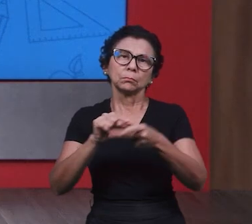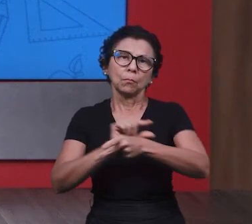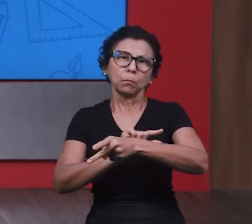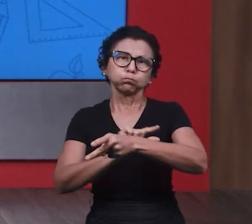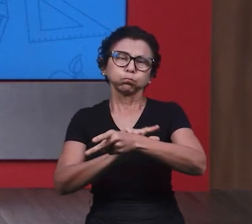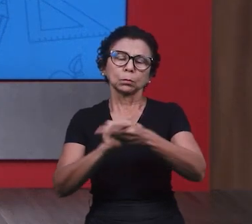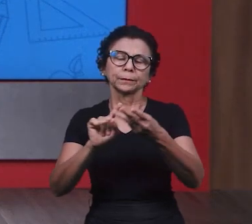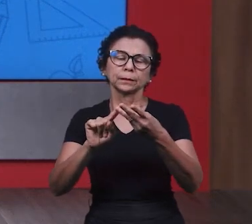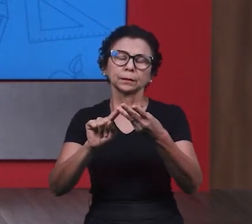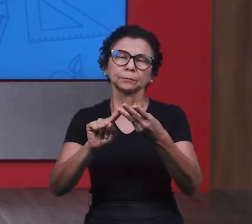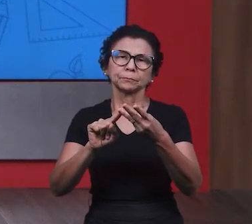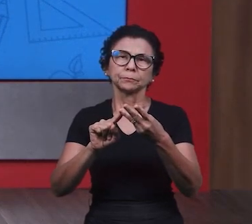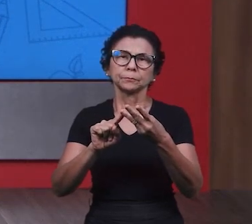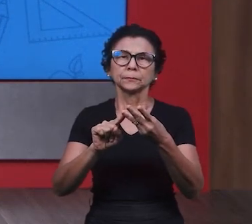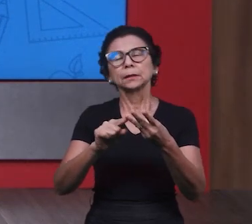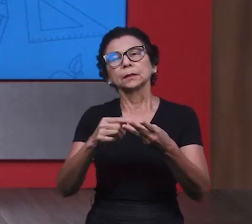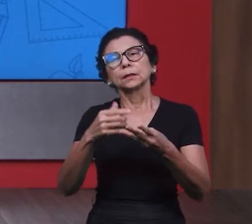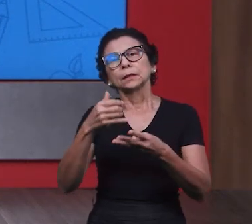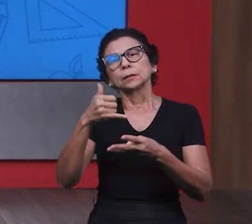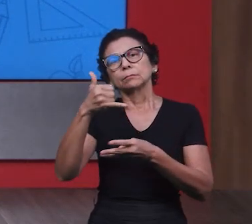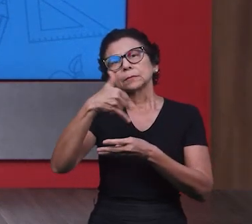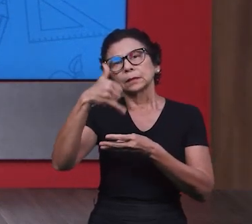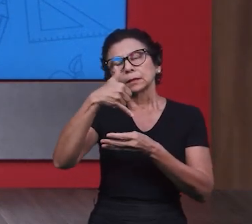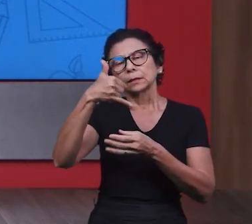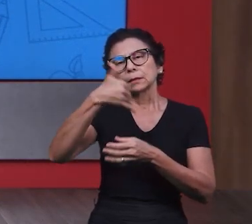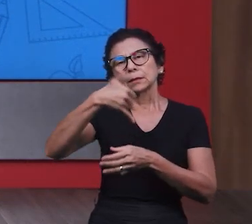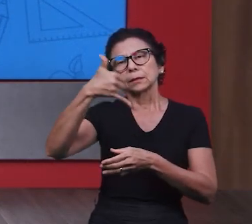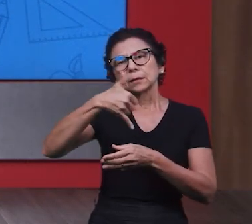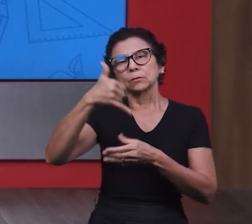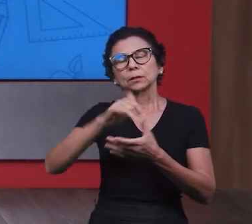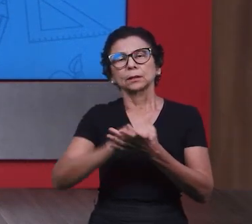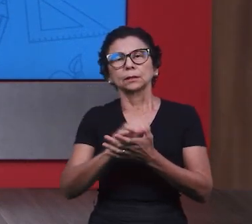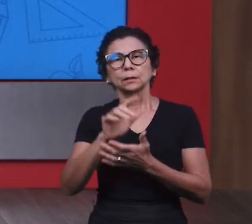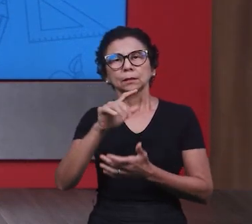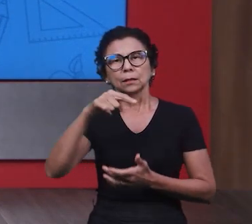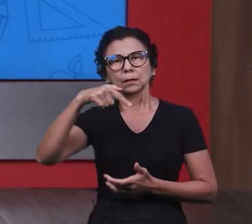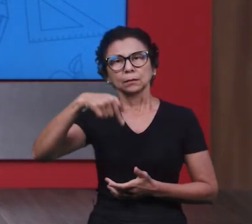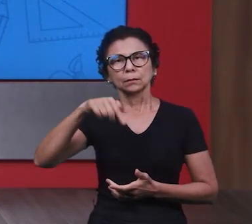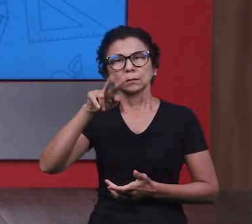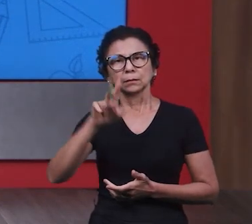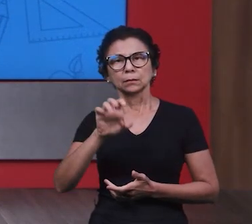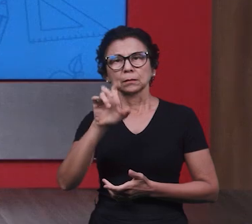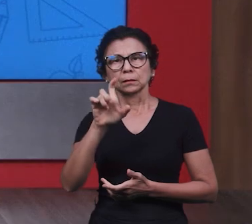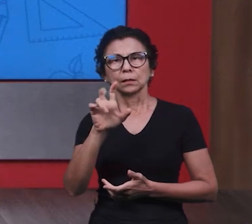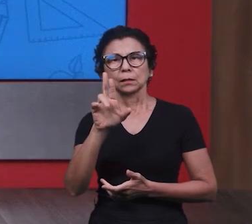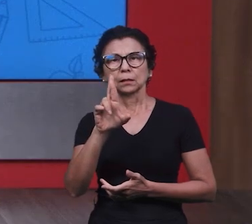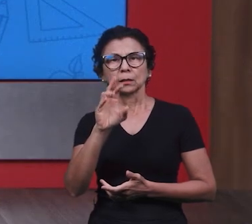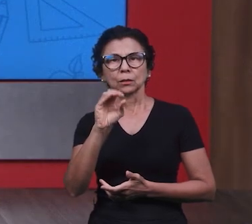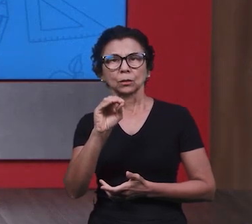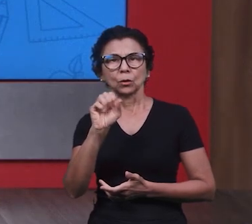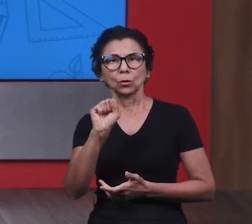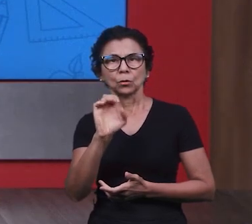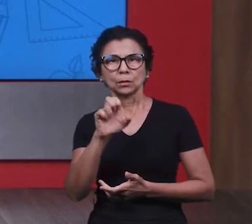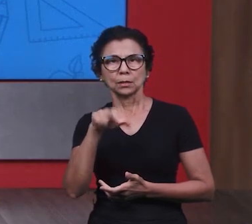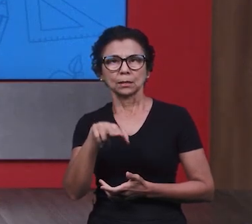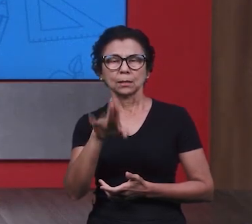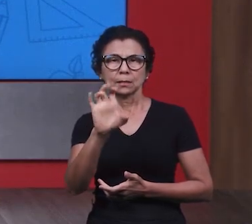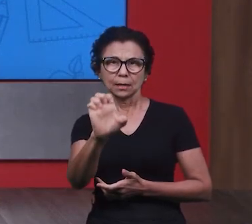gasolina, querosene, são substâncias apolares. E a água é uma substância muito